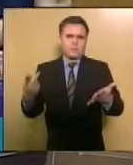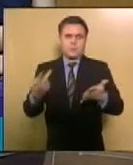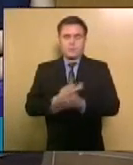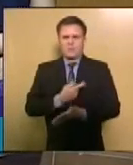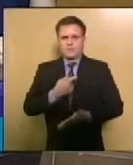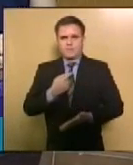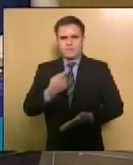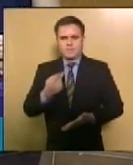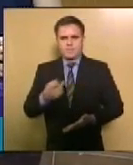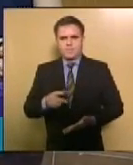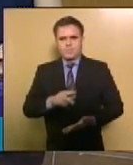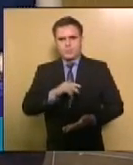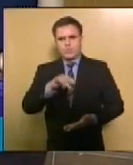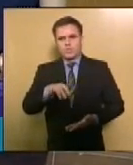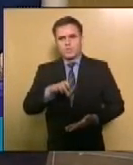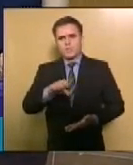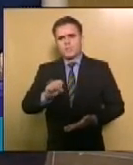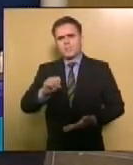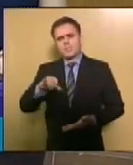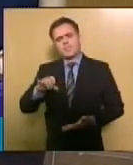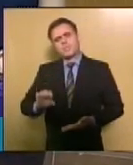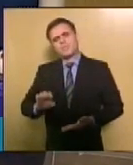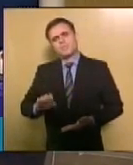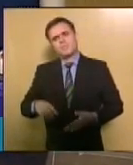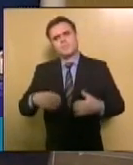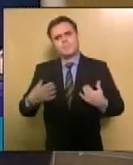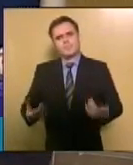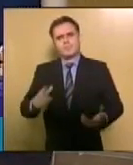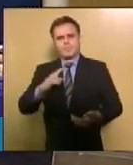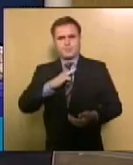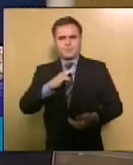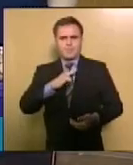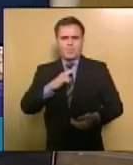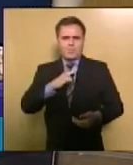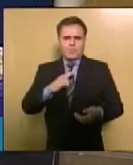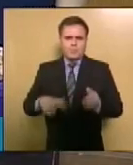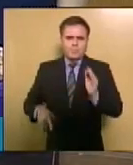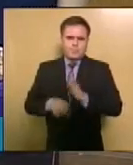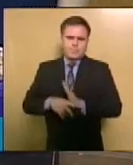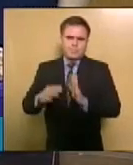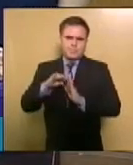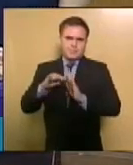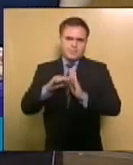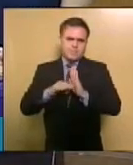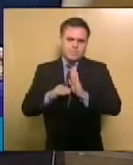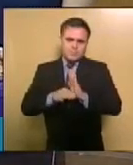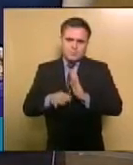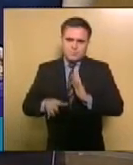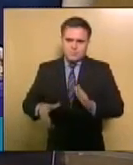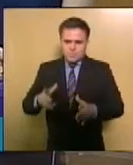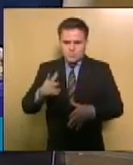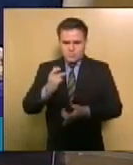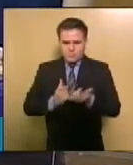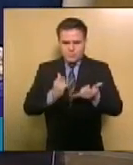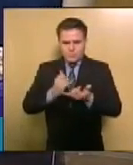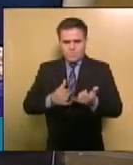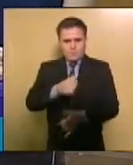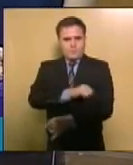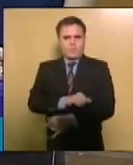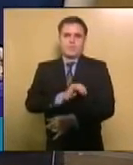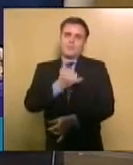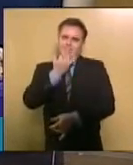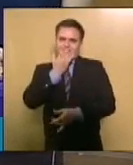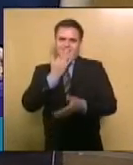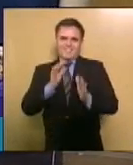new Jessey eles tinham lá um problema de segurança gravíssimo era parecer o Rio de Janeiro não eu exagerei um